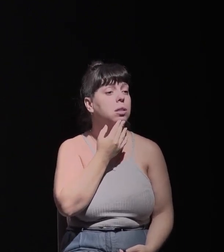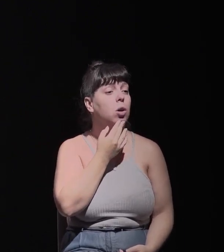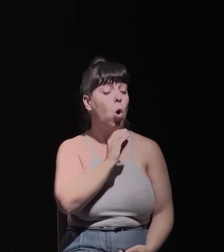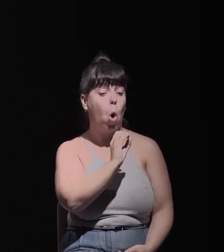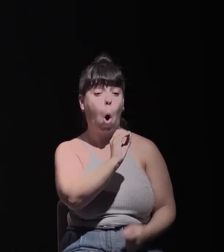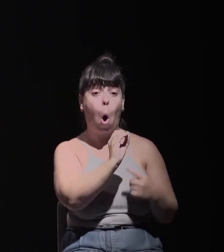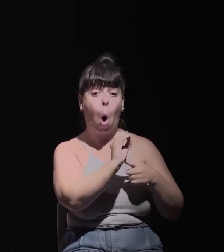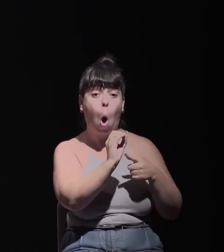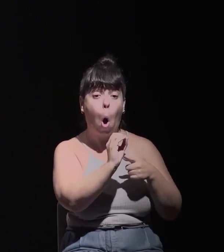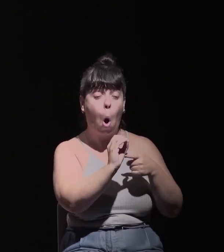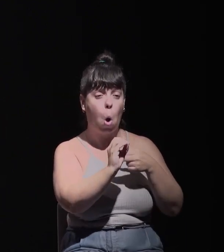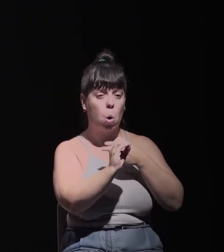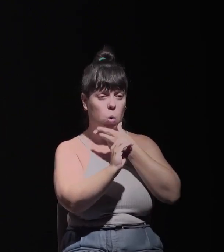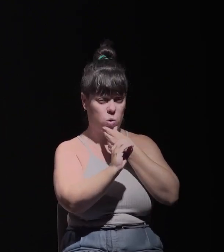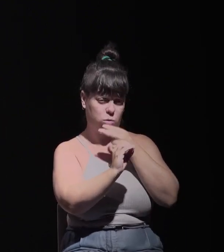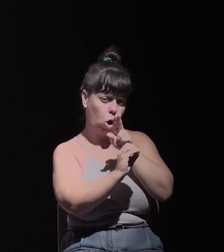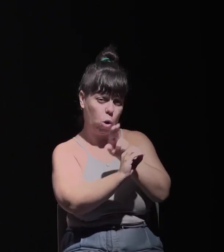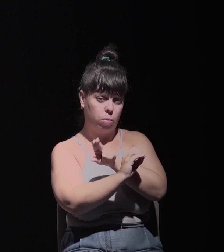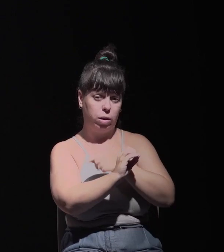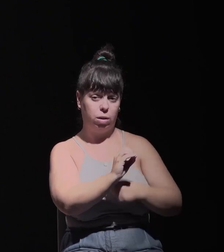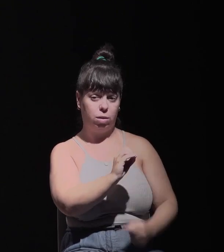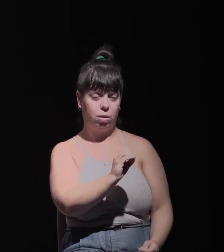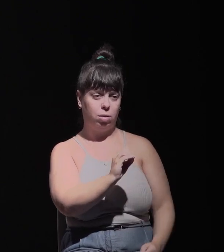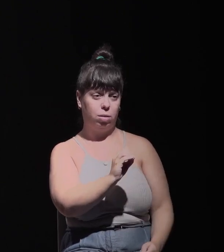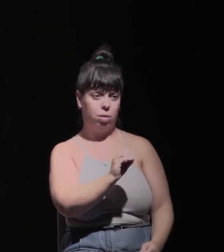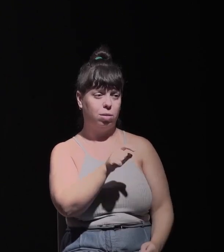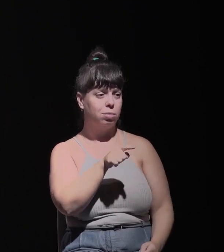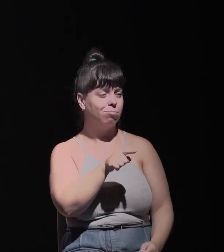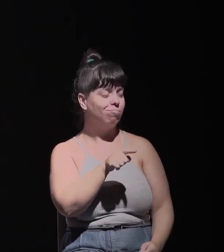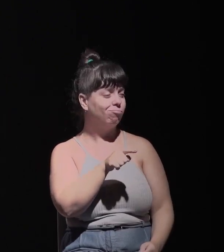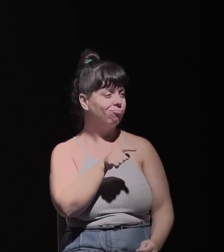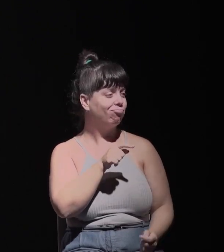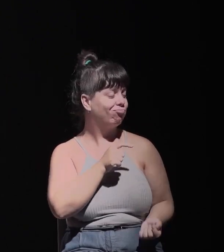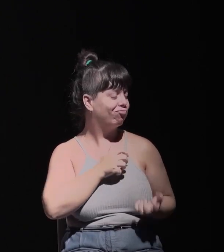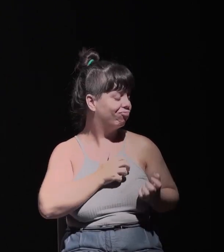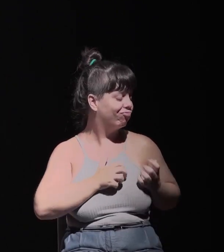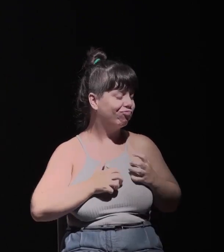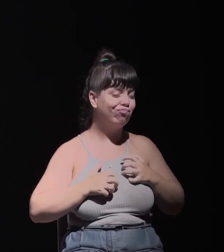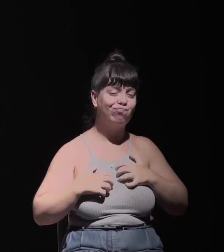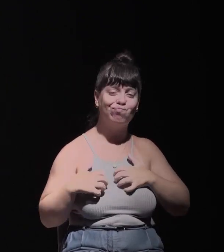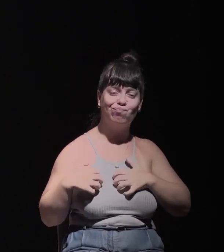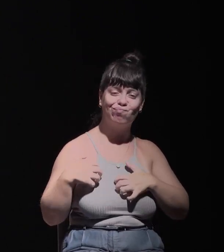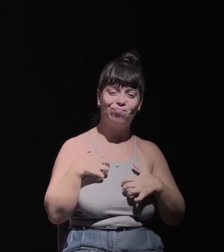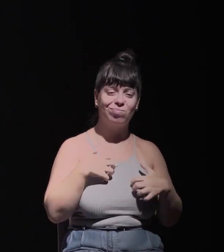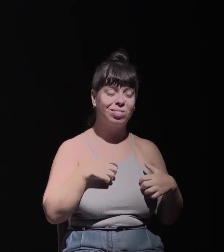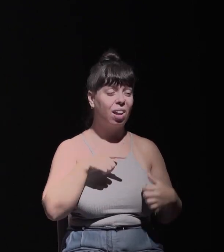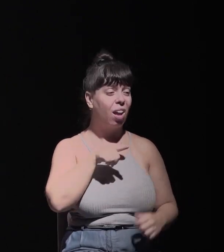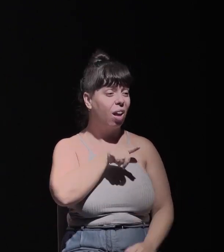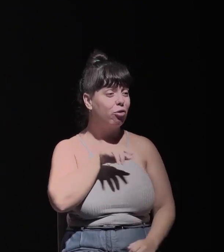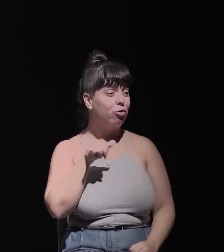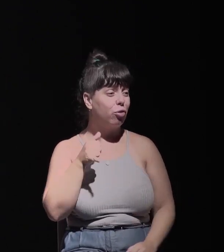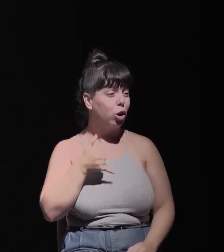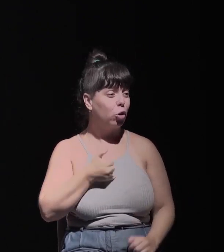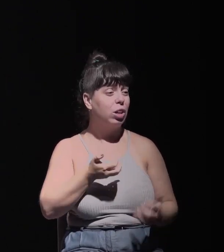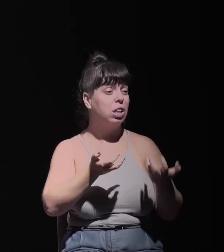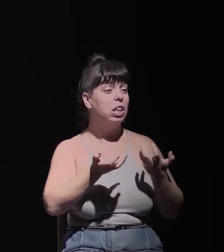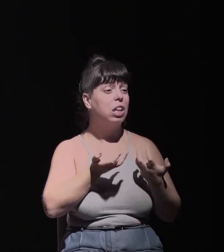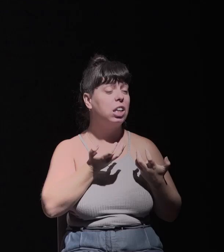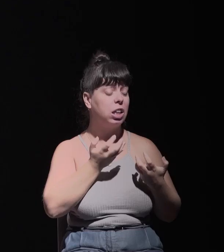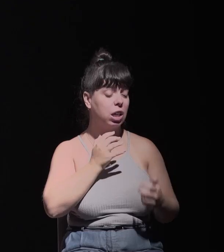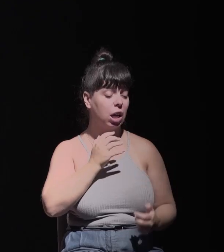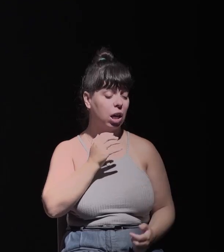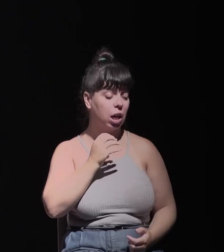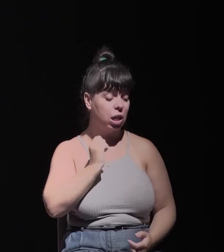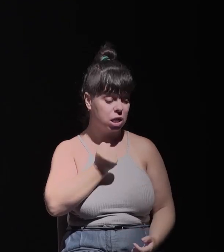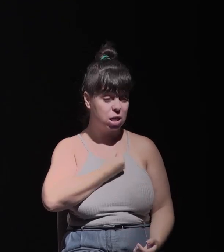o fulano está muito mal. Ele falou para a gente que estava querendo se matar. Aí eu